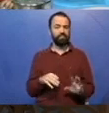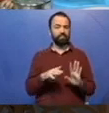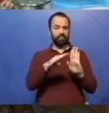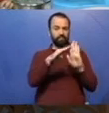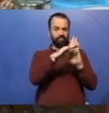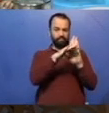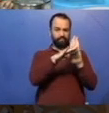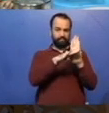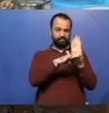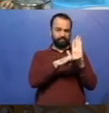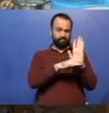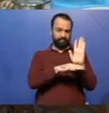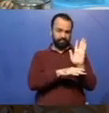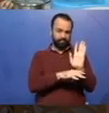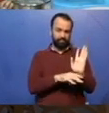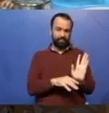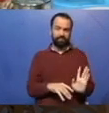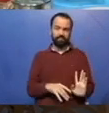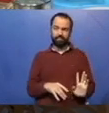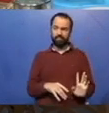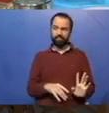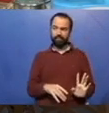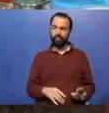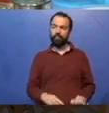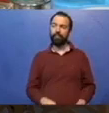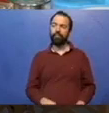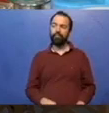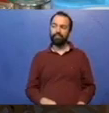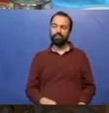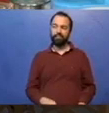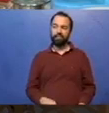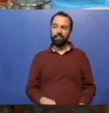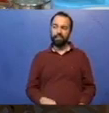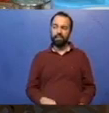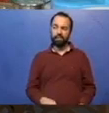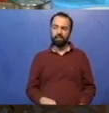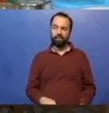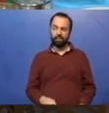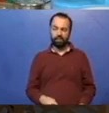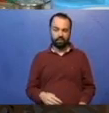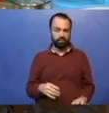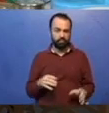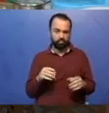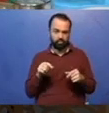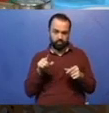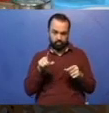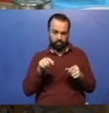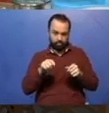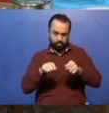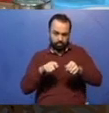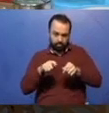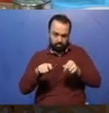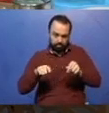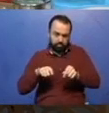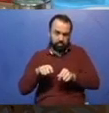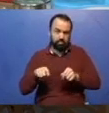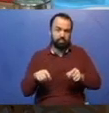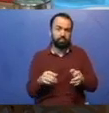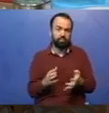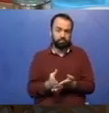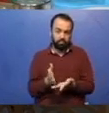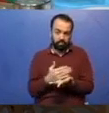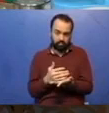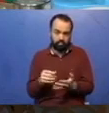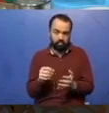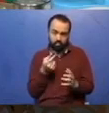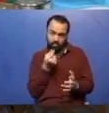Primeiro nós vamos para a nossa rotina, que sua professora também faz em sala de aula, para vocês se organizarem. Vai lá, pega a apostila,